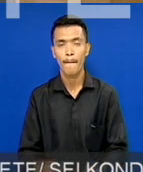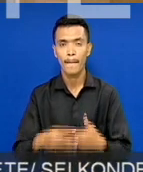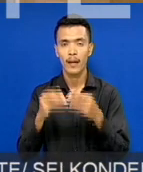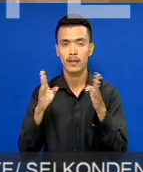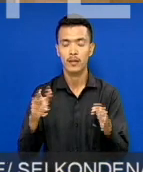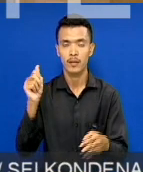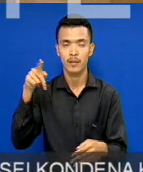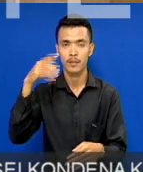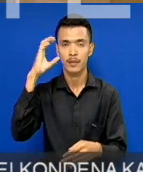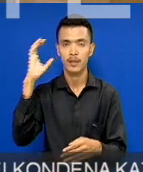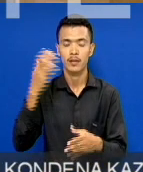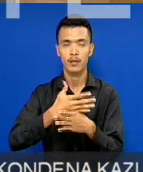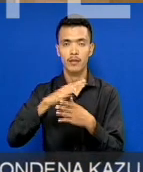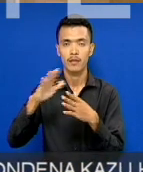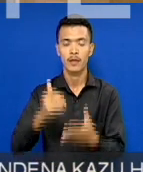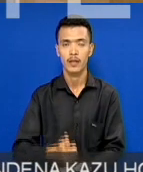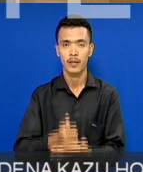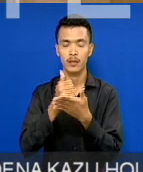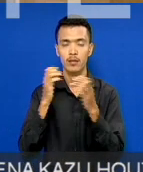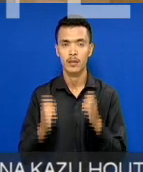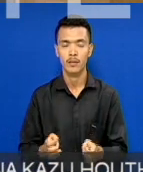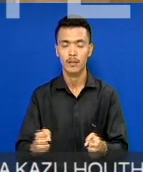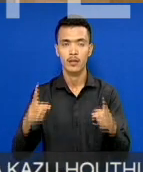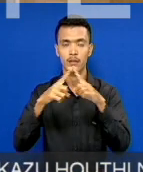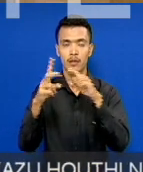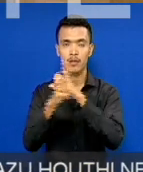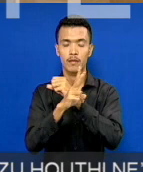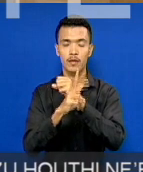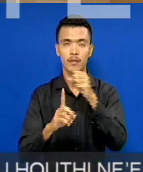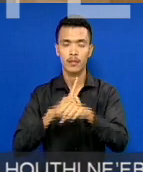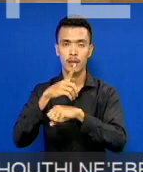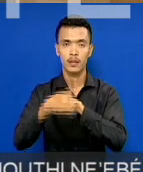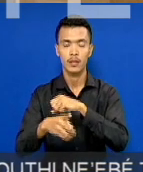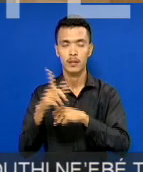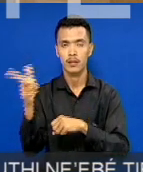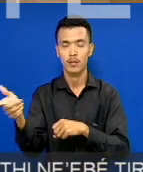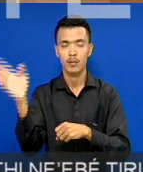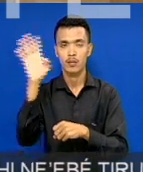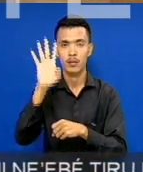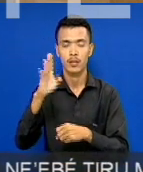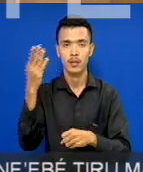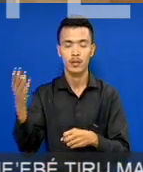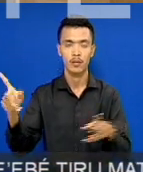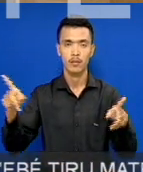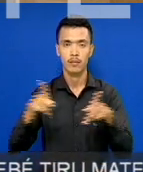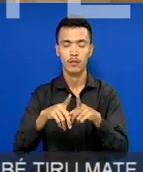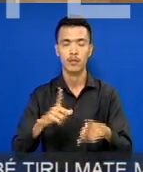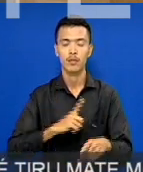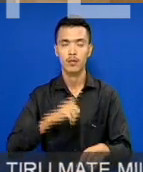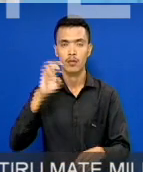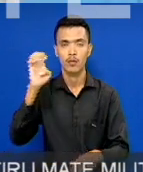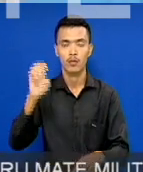Autoridade de Proteção Civil distribui apoio emergência para vítima de desastre natural Ruanulo Resenhat e Raposto Lolotoi.